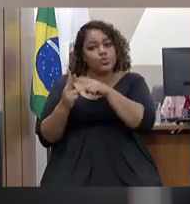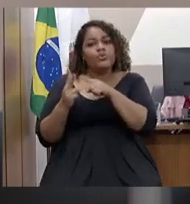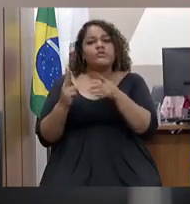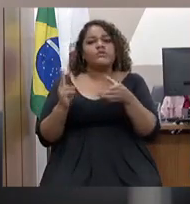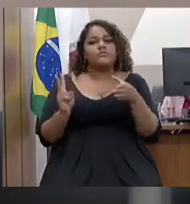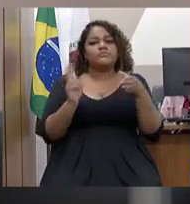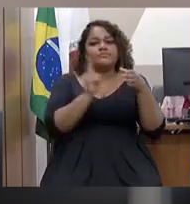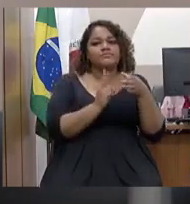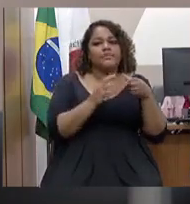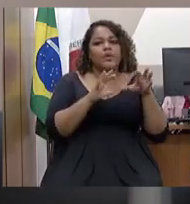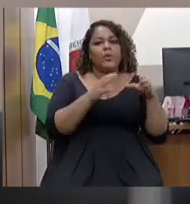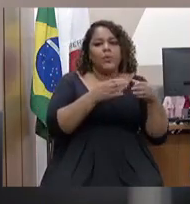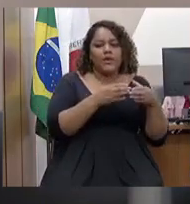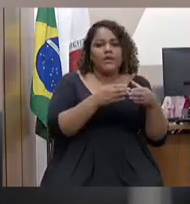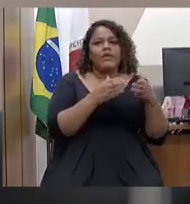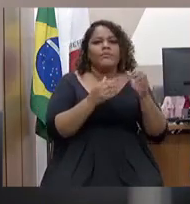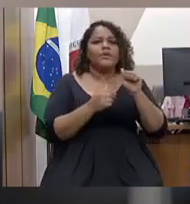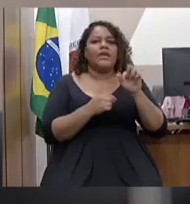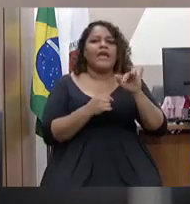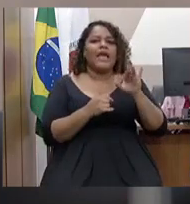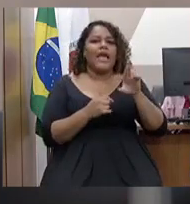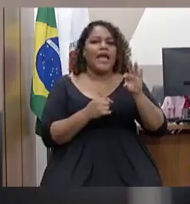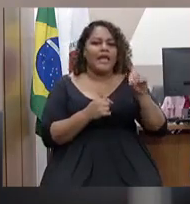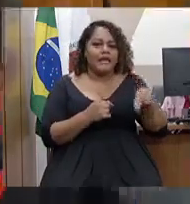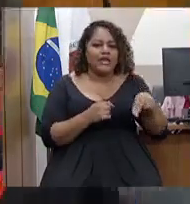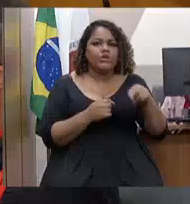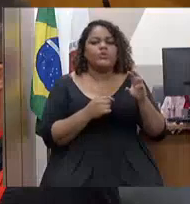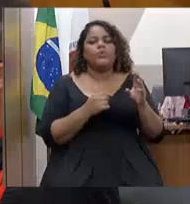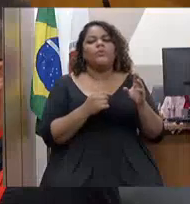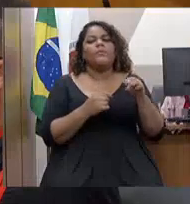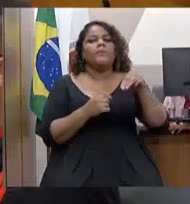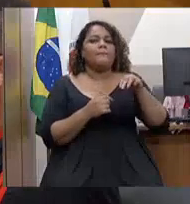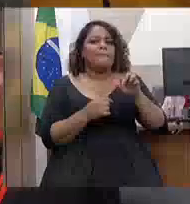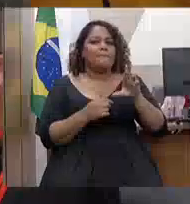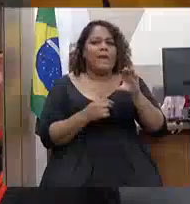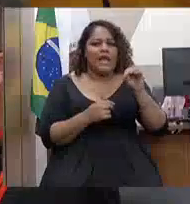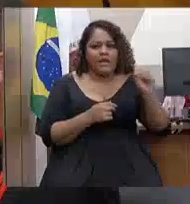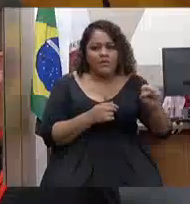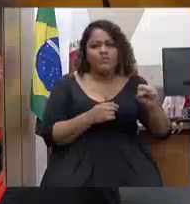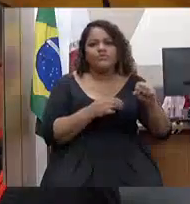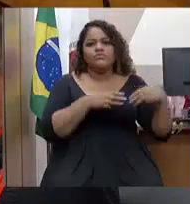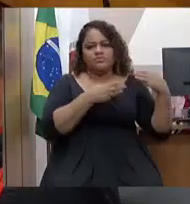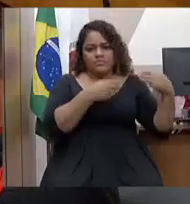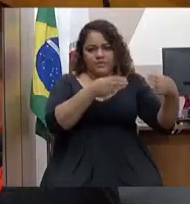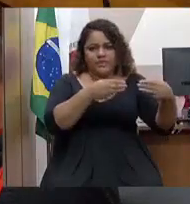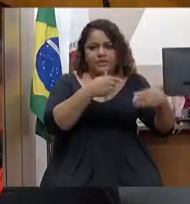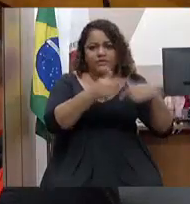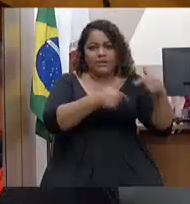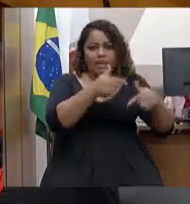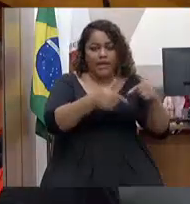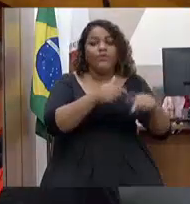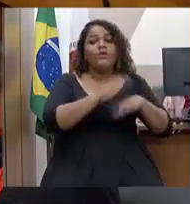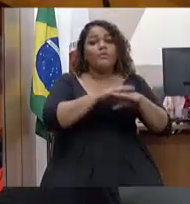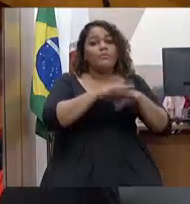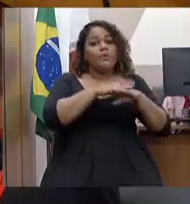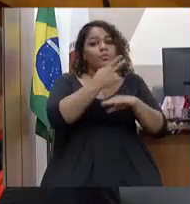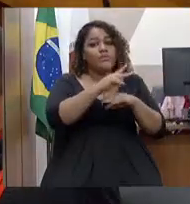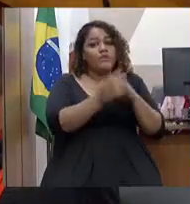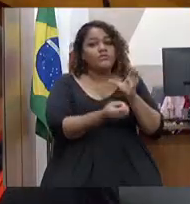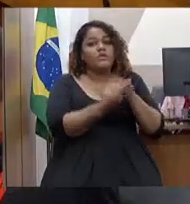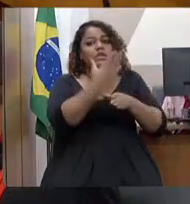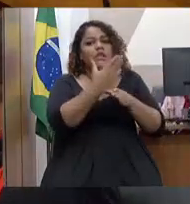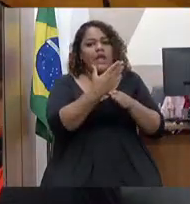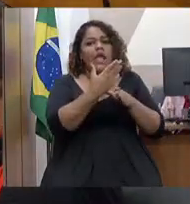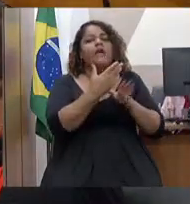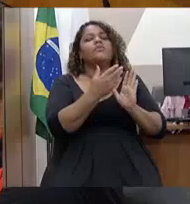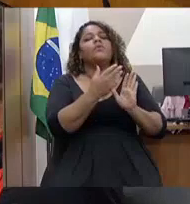tô com Marcos e com tantos outros ajudaram a escrever as nrs e as NR deram uma